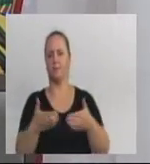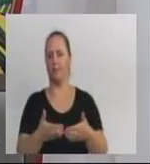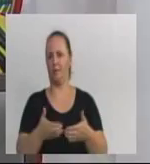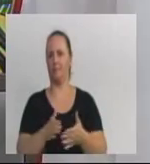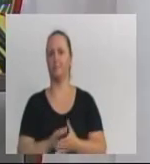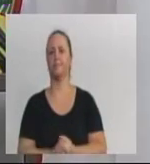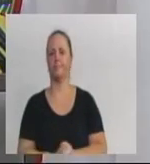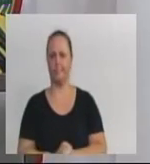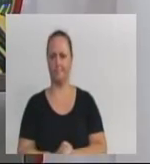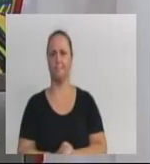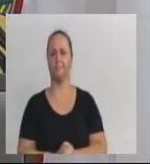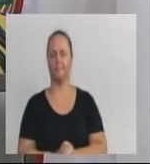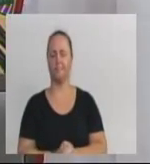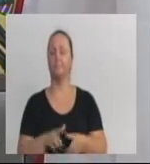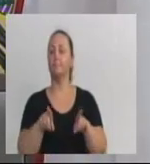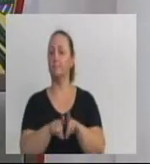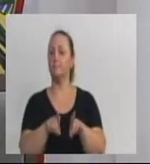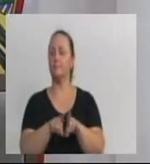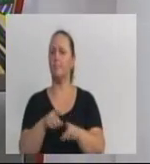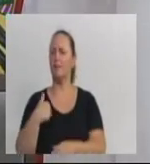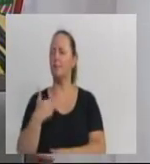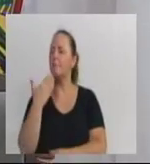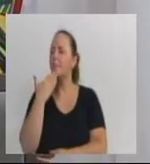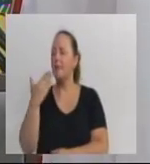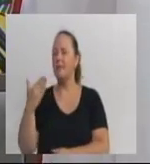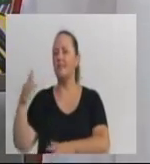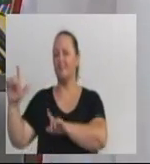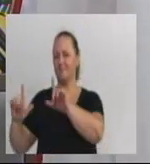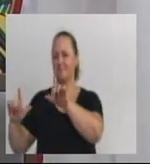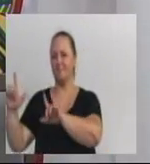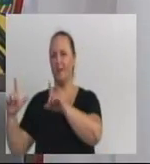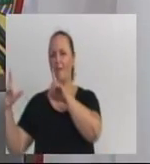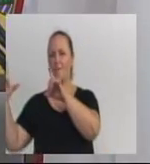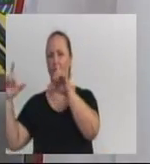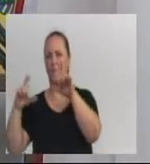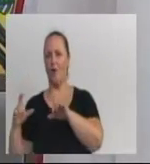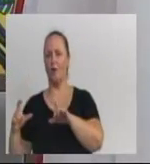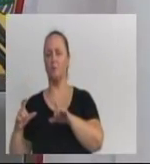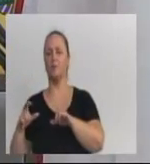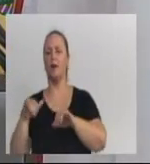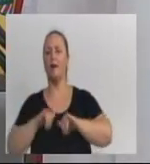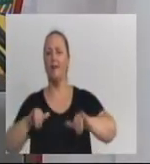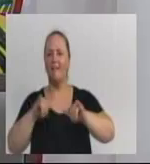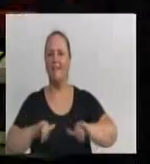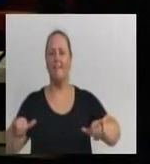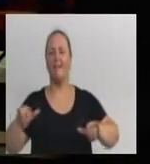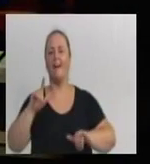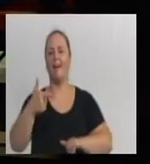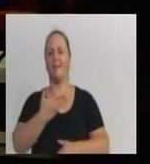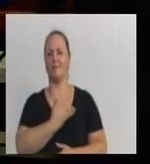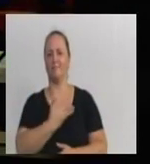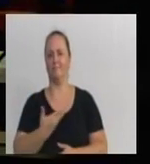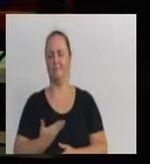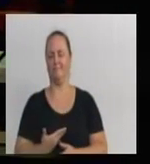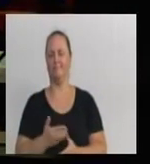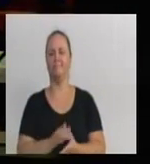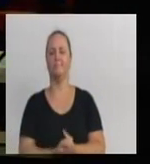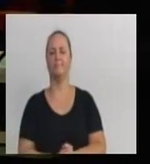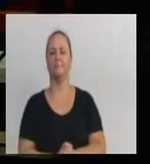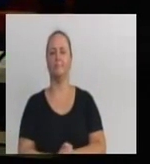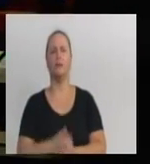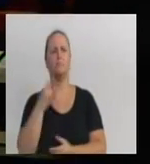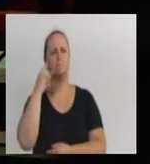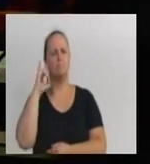Quero também fazer uma fala e pedir para o Ari soltar duas fotos sobre a campanha da fraternidade. No último domingo, eu tive a oportunidade de